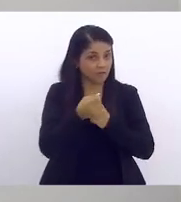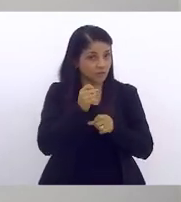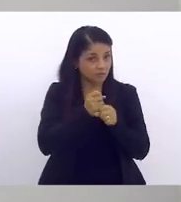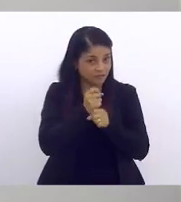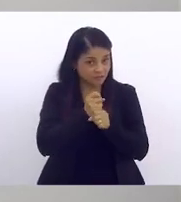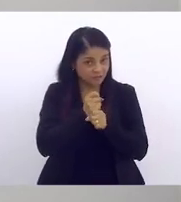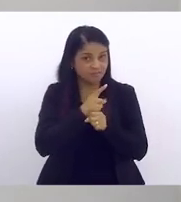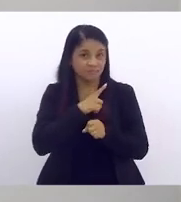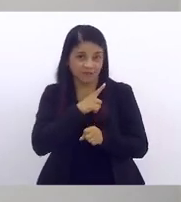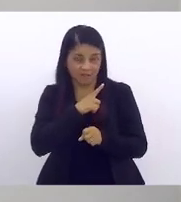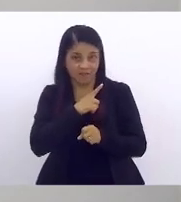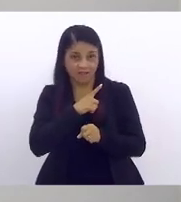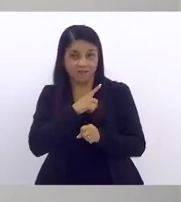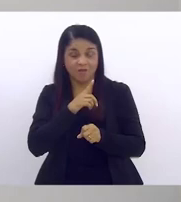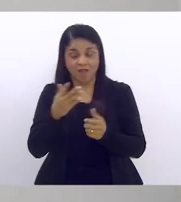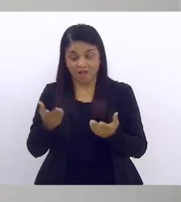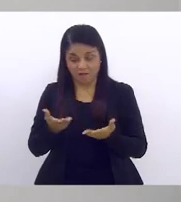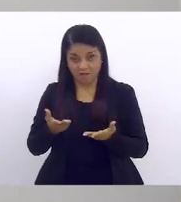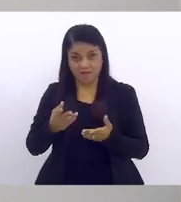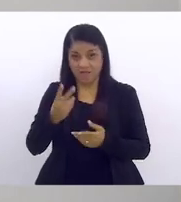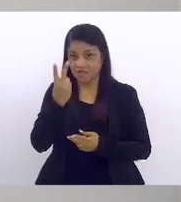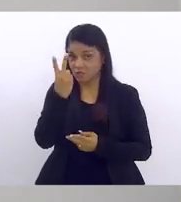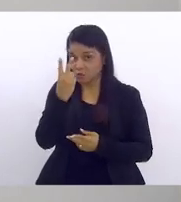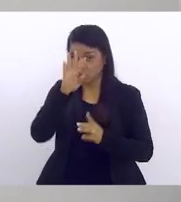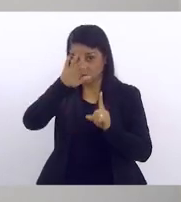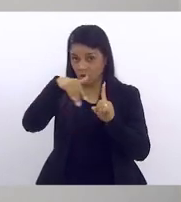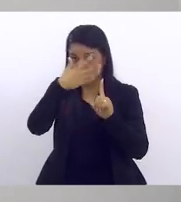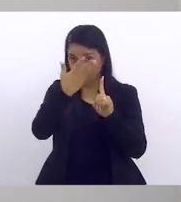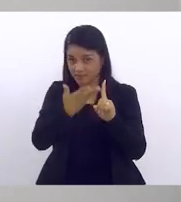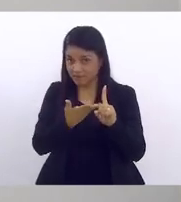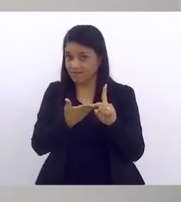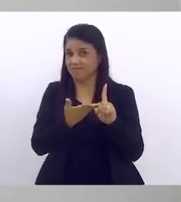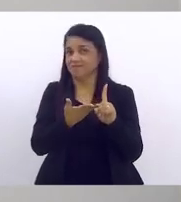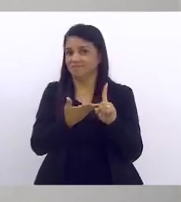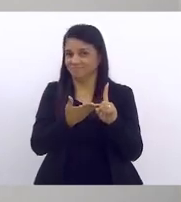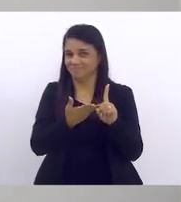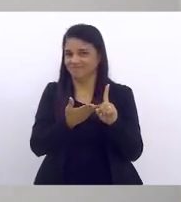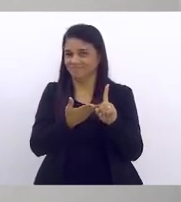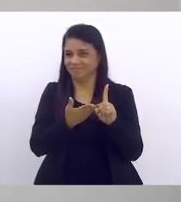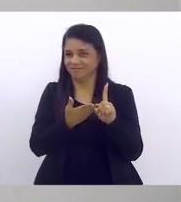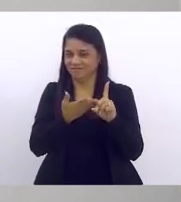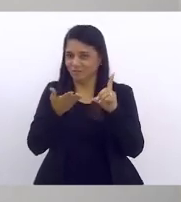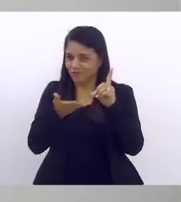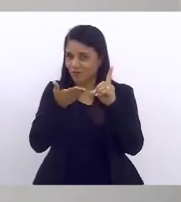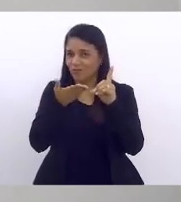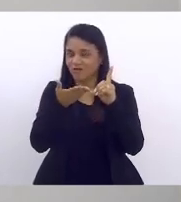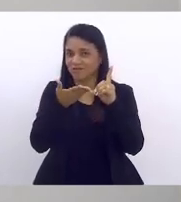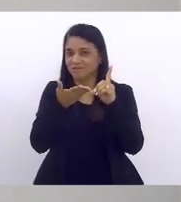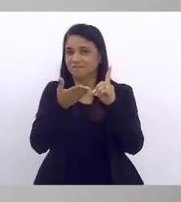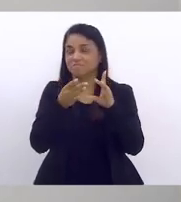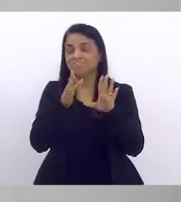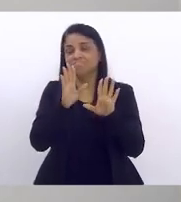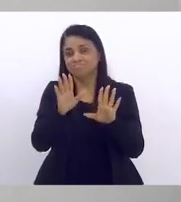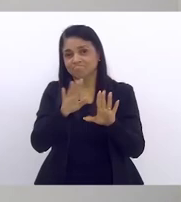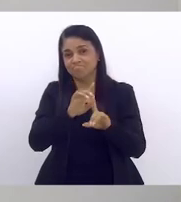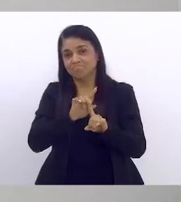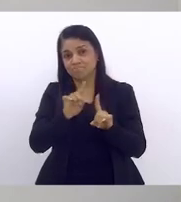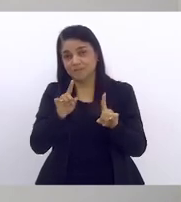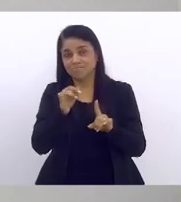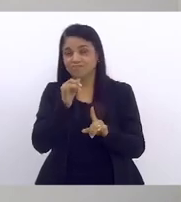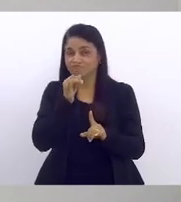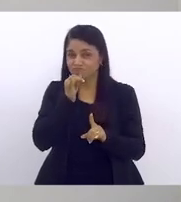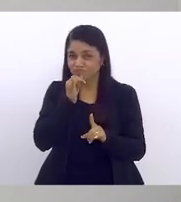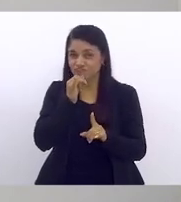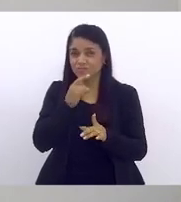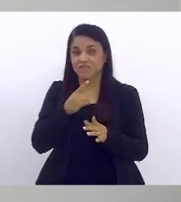aqui recebendo a segunda homenagem. E, infelizmente, no mesmo ano que, formalmente,